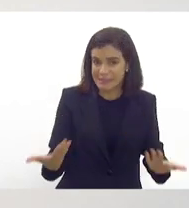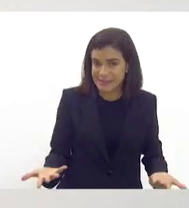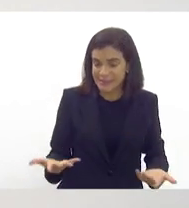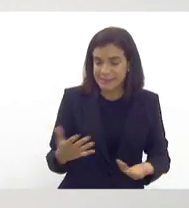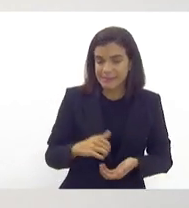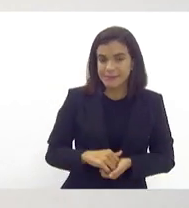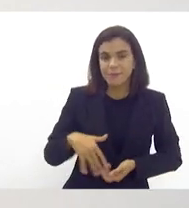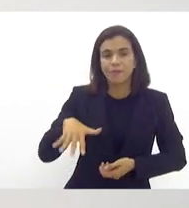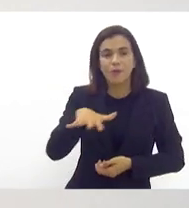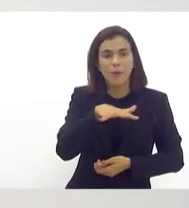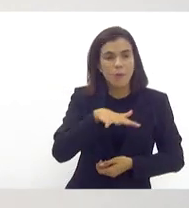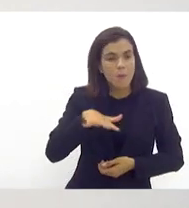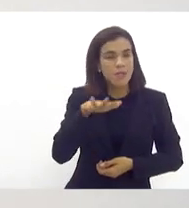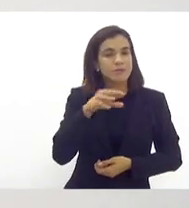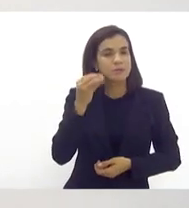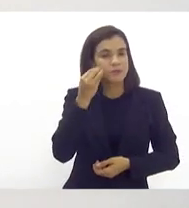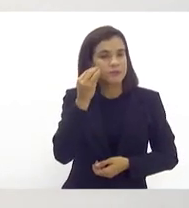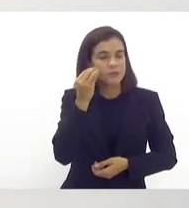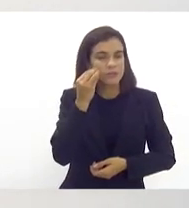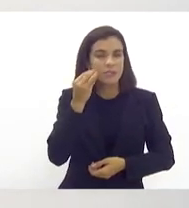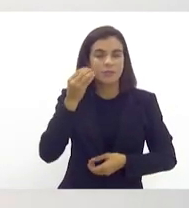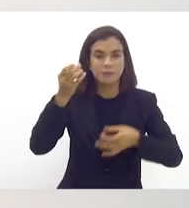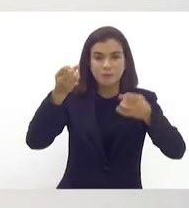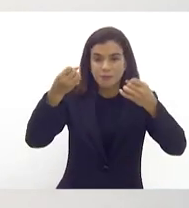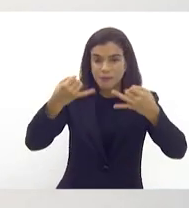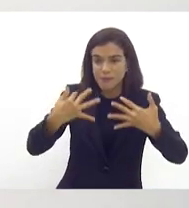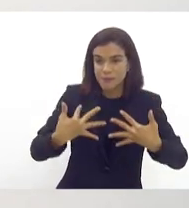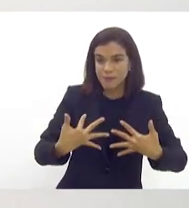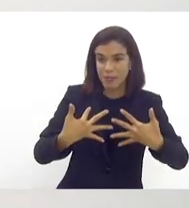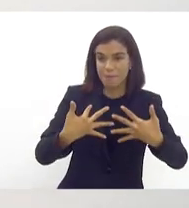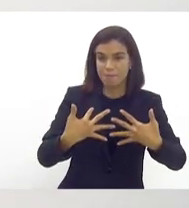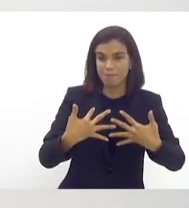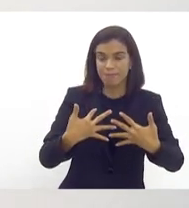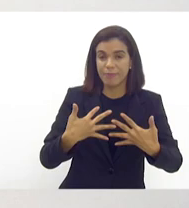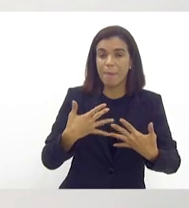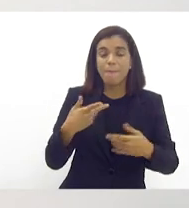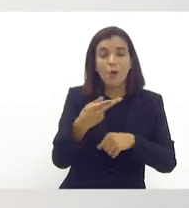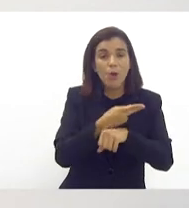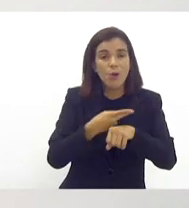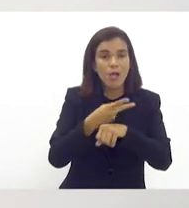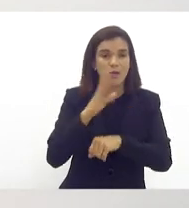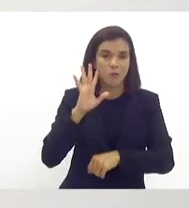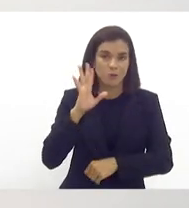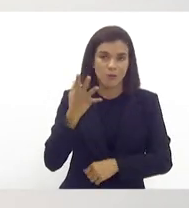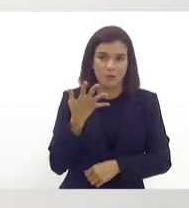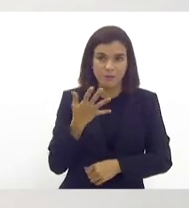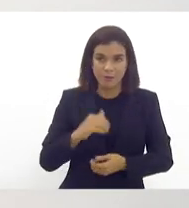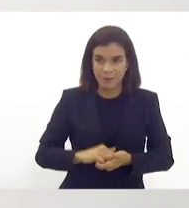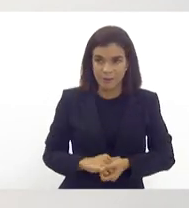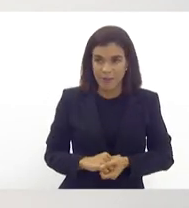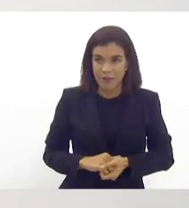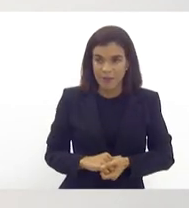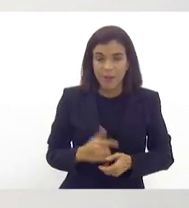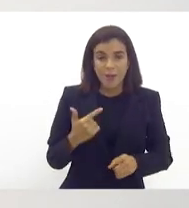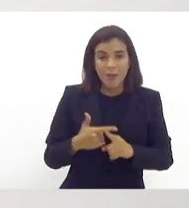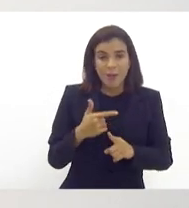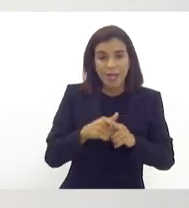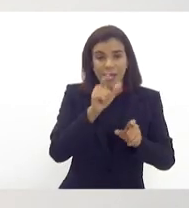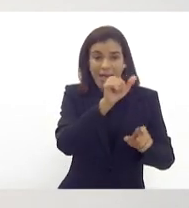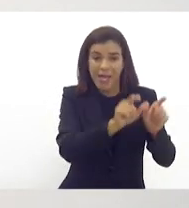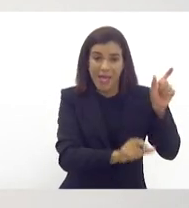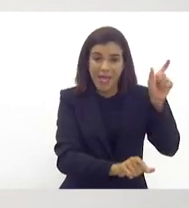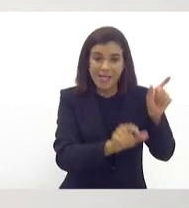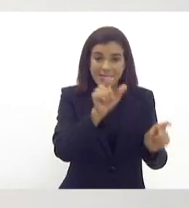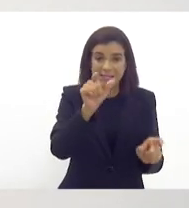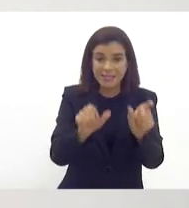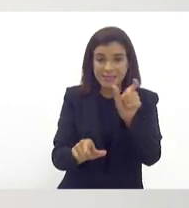uma situação que eu vou tentando avançar uma situação pragmática a nível de soluções porque o que tá acontecendo com essas pessoas que